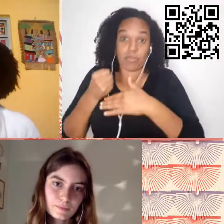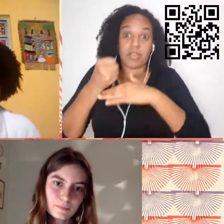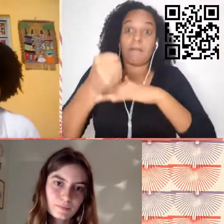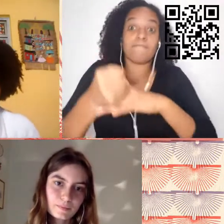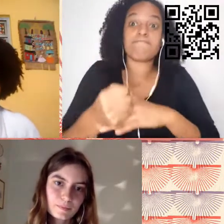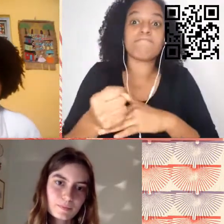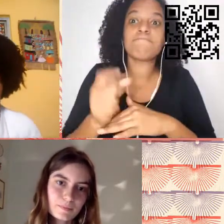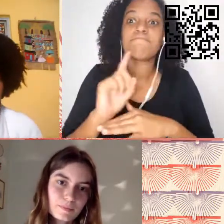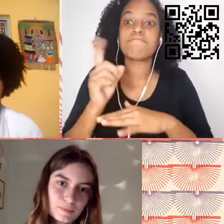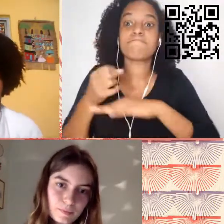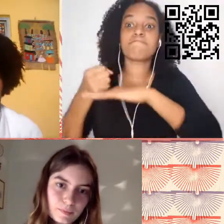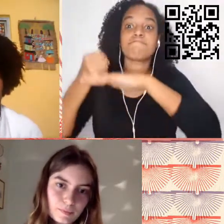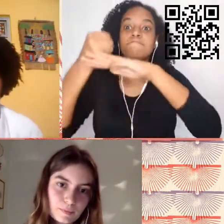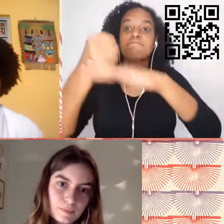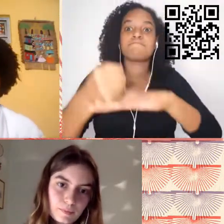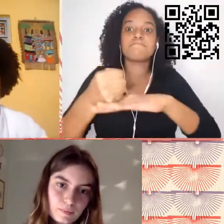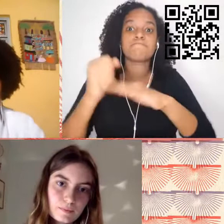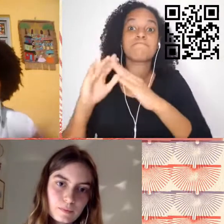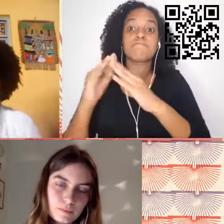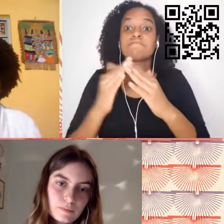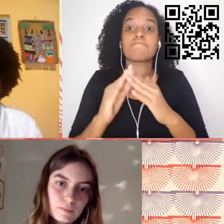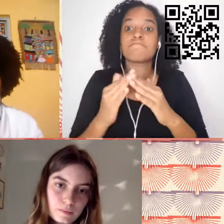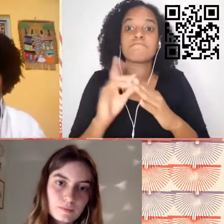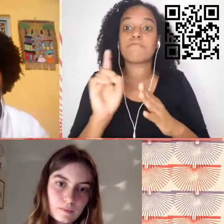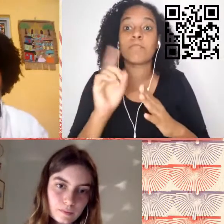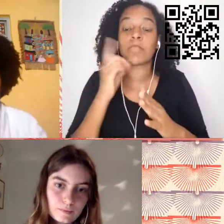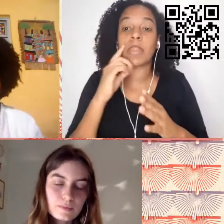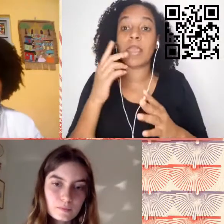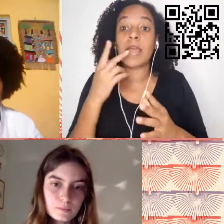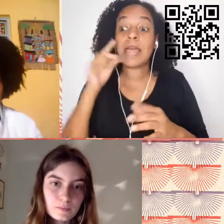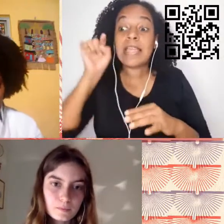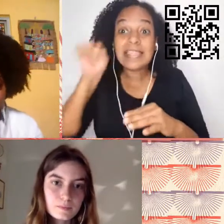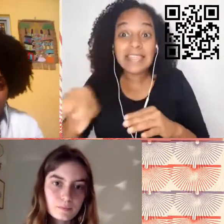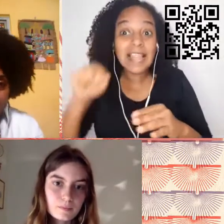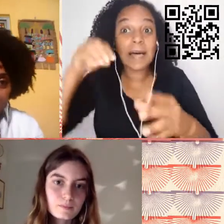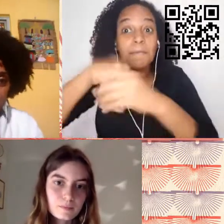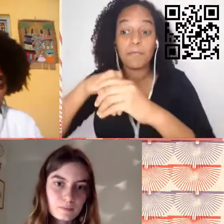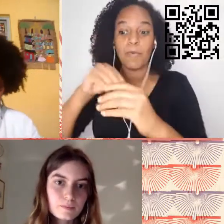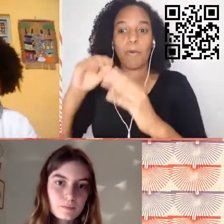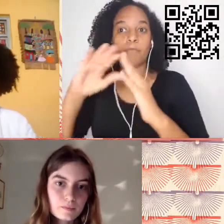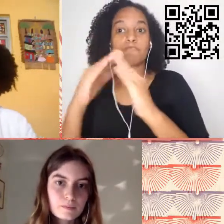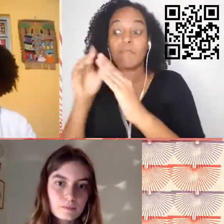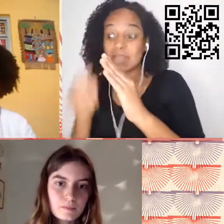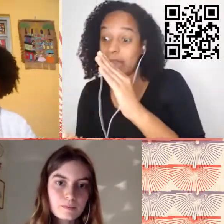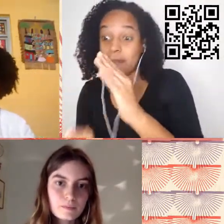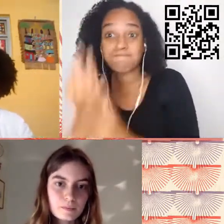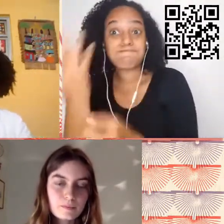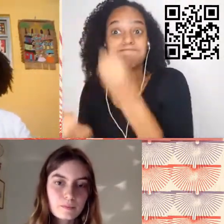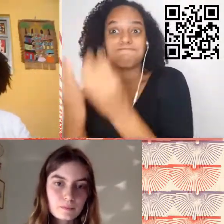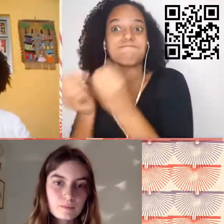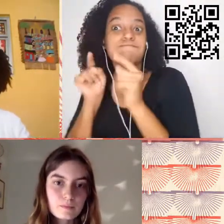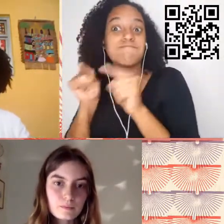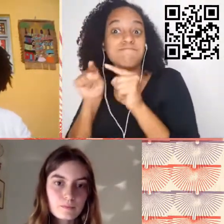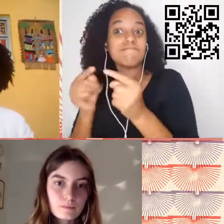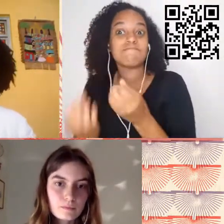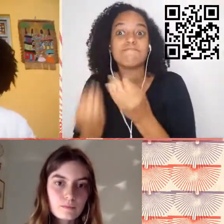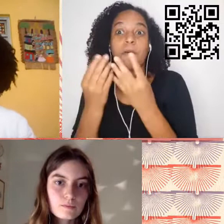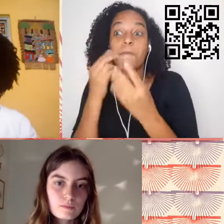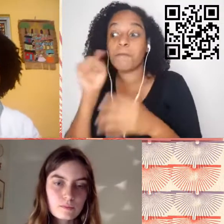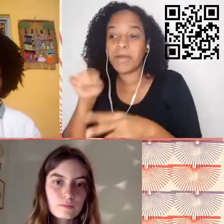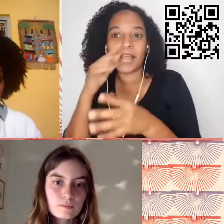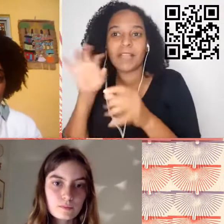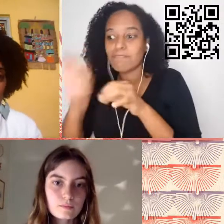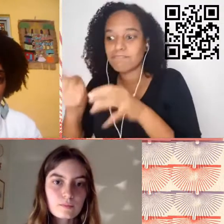gente não leva para as periferias, a gente borbulha das periferias, a gente germina da terra. Eu costumo dizer que é uma terra fértil.